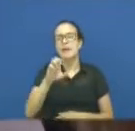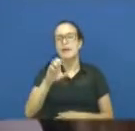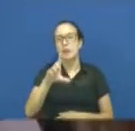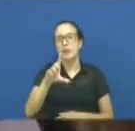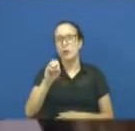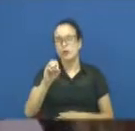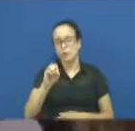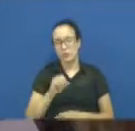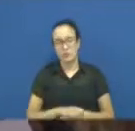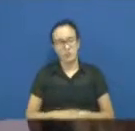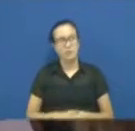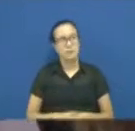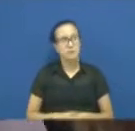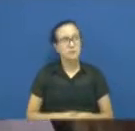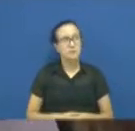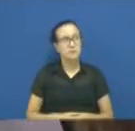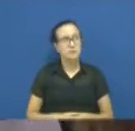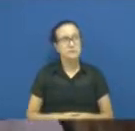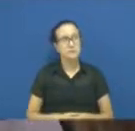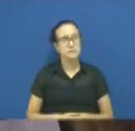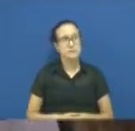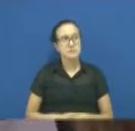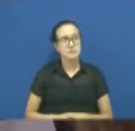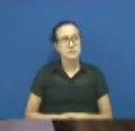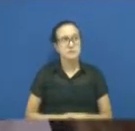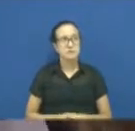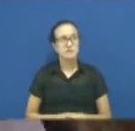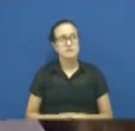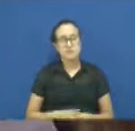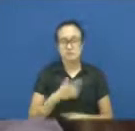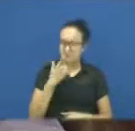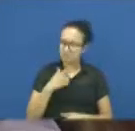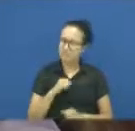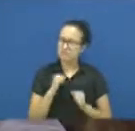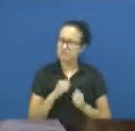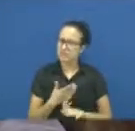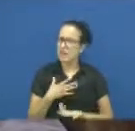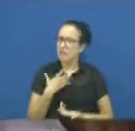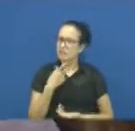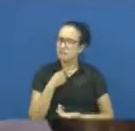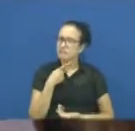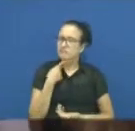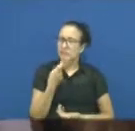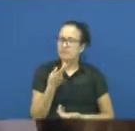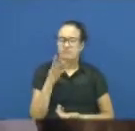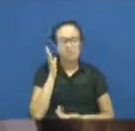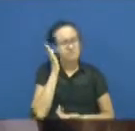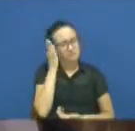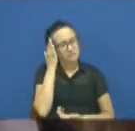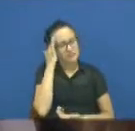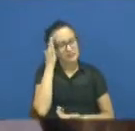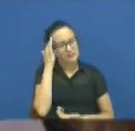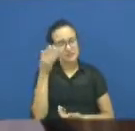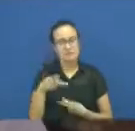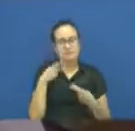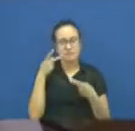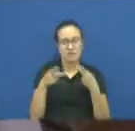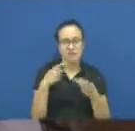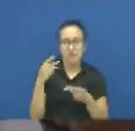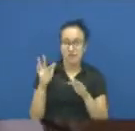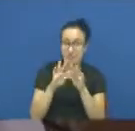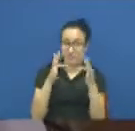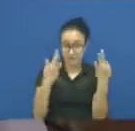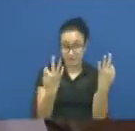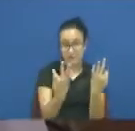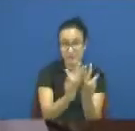Eu posso falar de cátedra da família Soares, porque eu tive uma